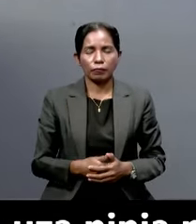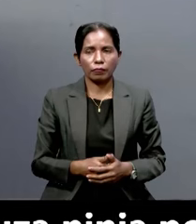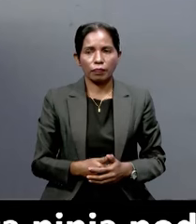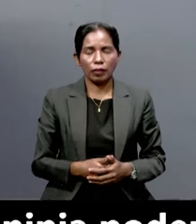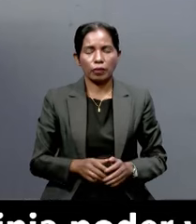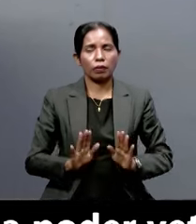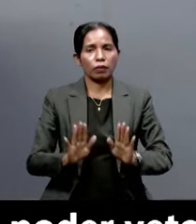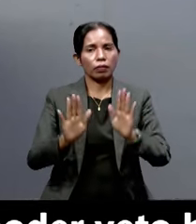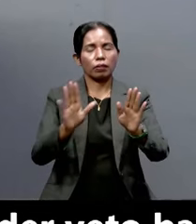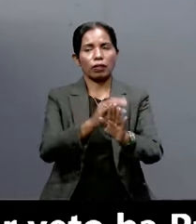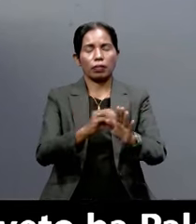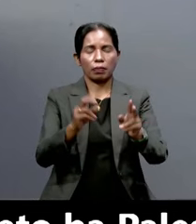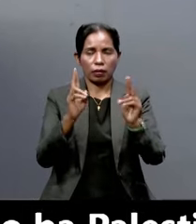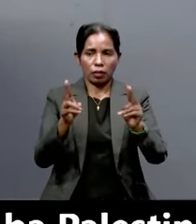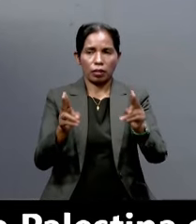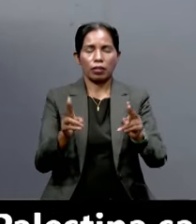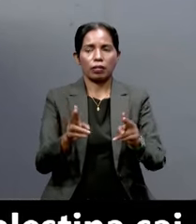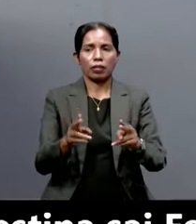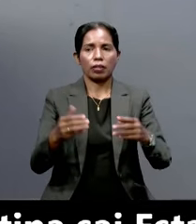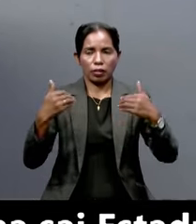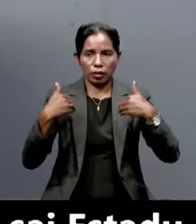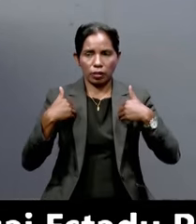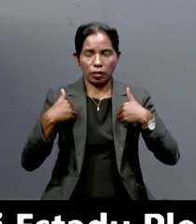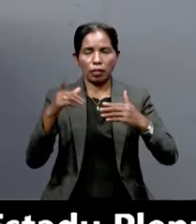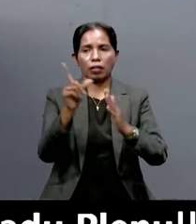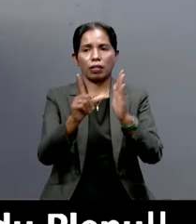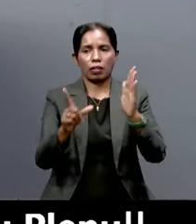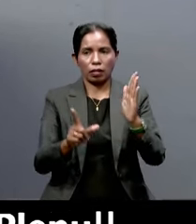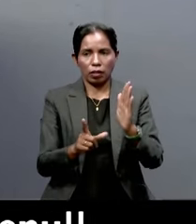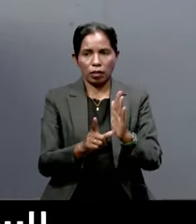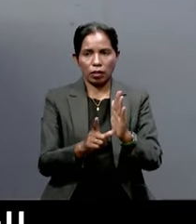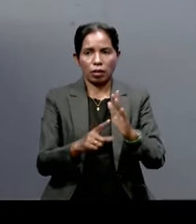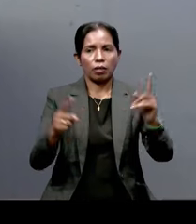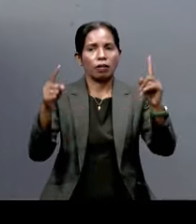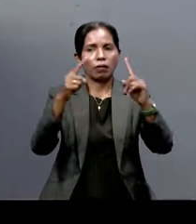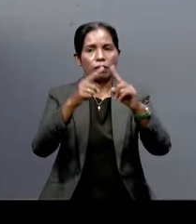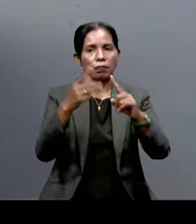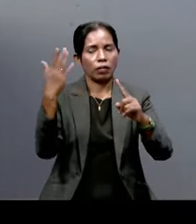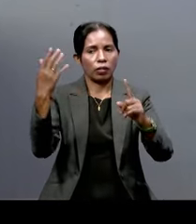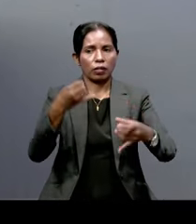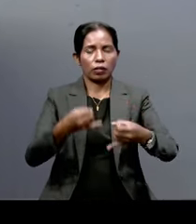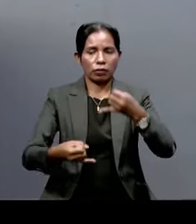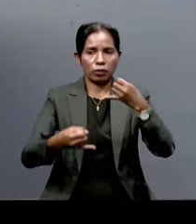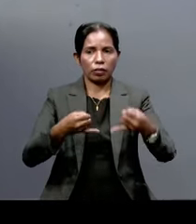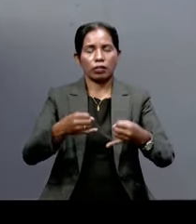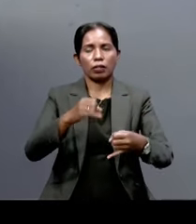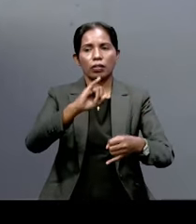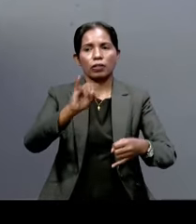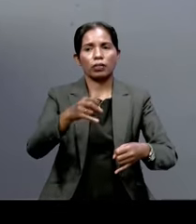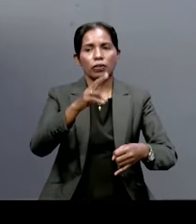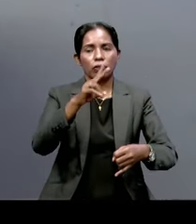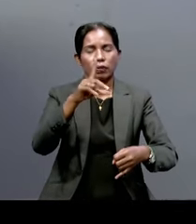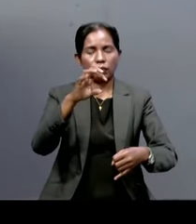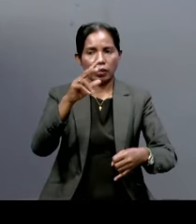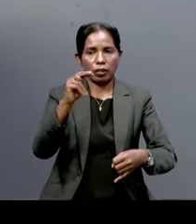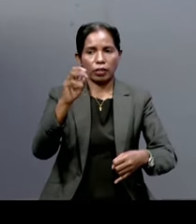dudu o bele lalais iha lei ba iha Justiça Juvenil. Wan ira lei ne iha